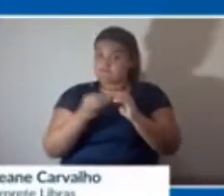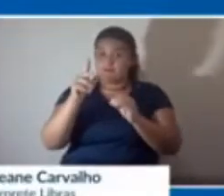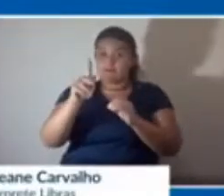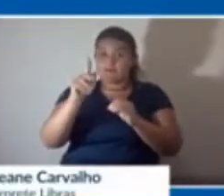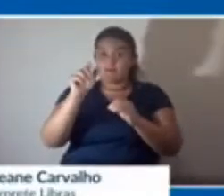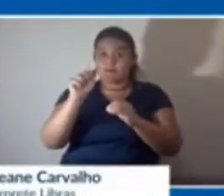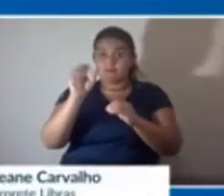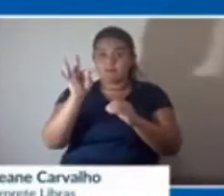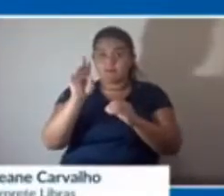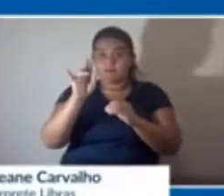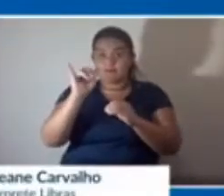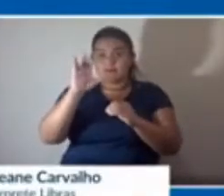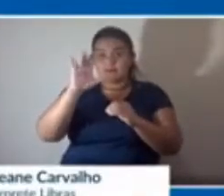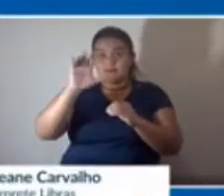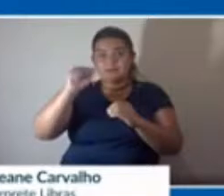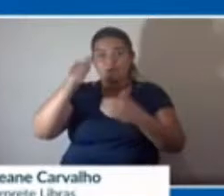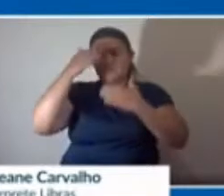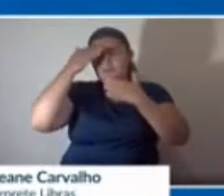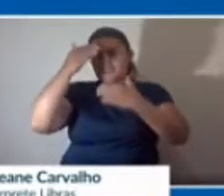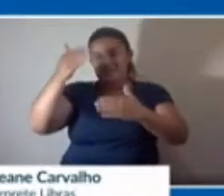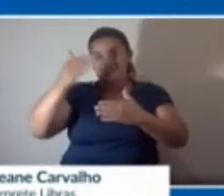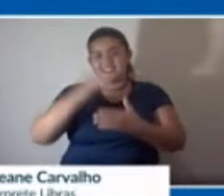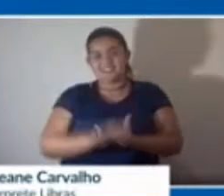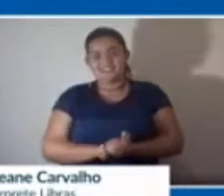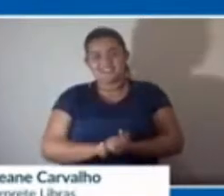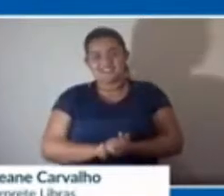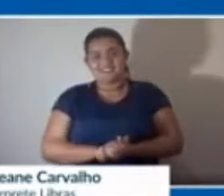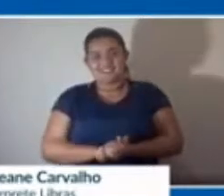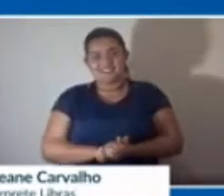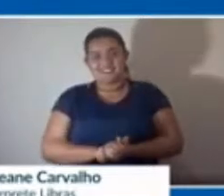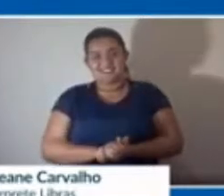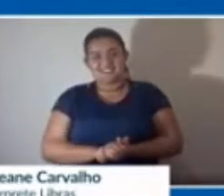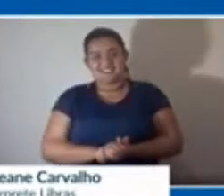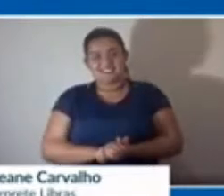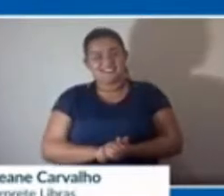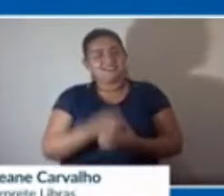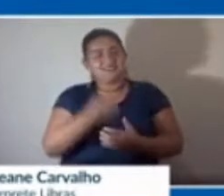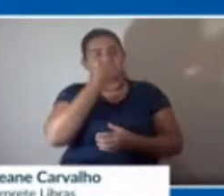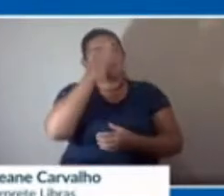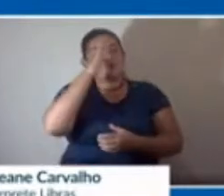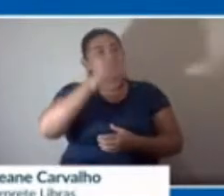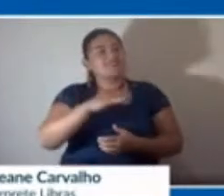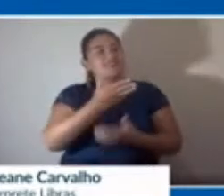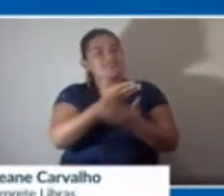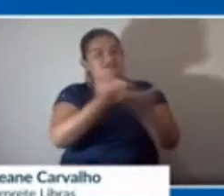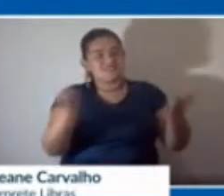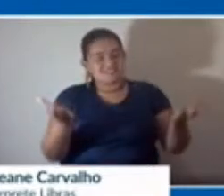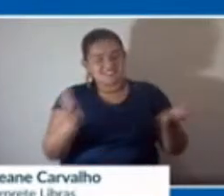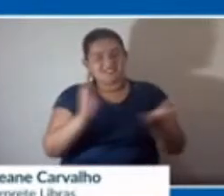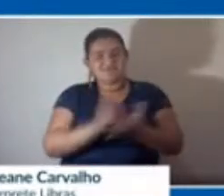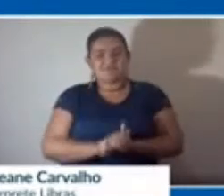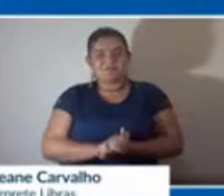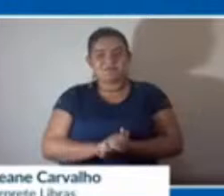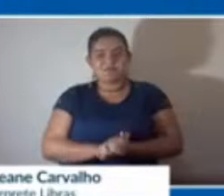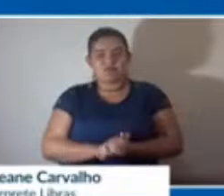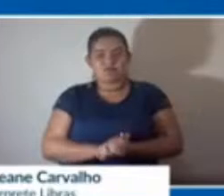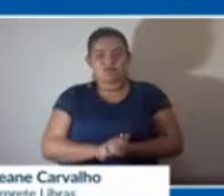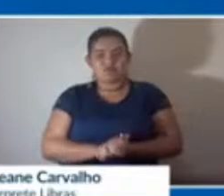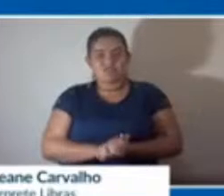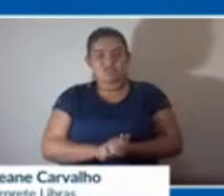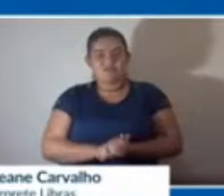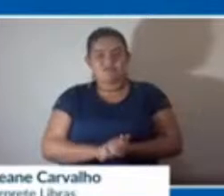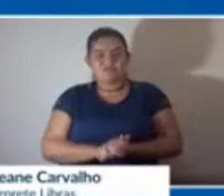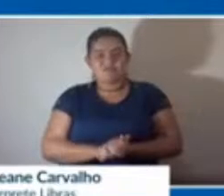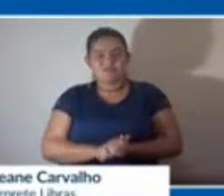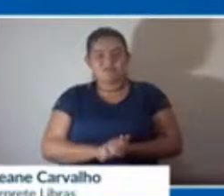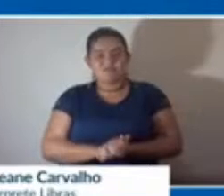Guedes. Obrigada pela sua presença, Patrícia. De nada, boa tarde a todas e a todos. É bem